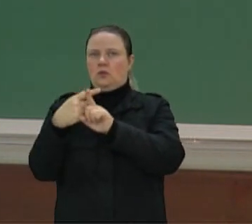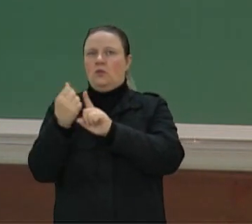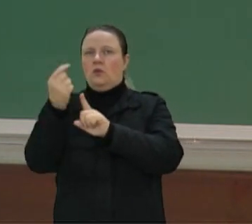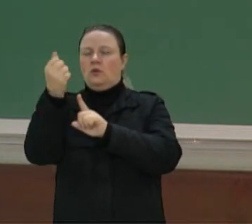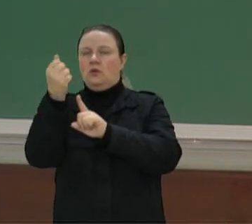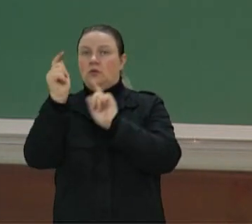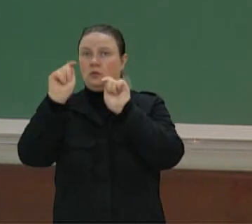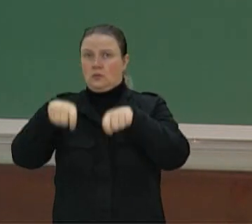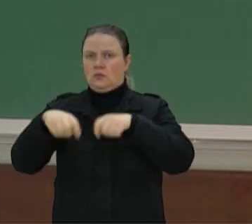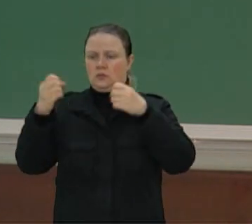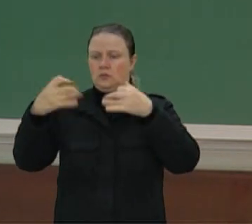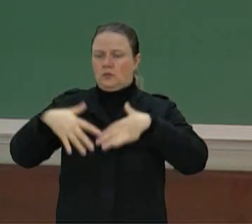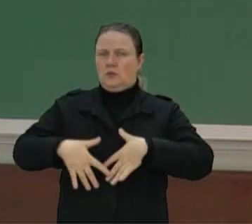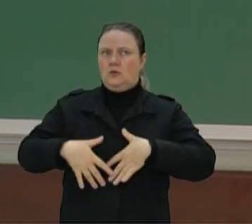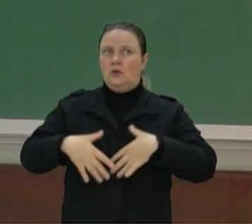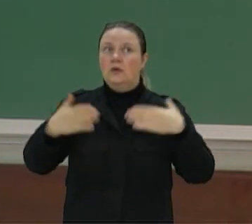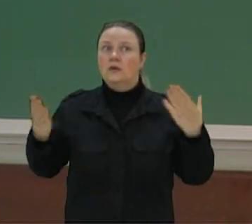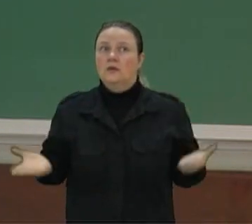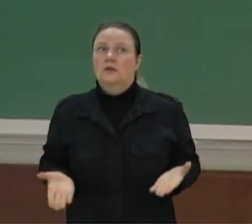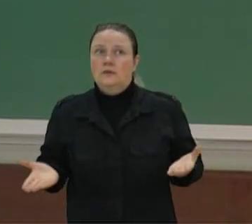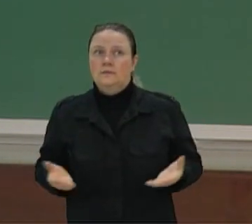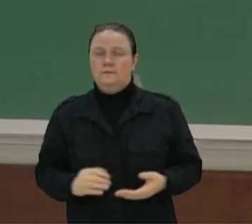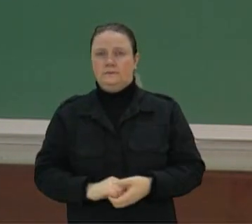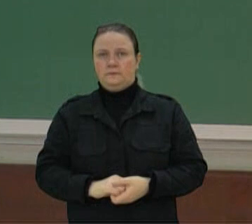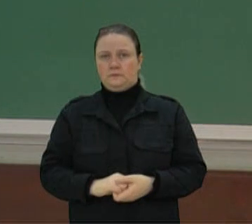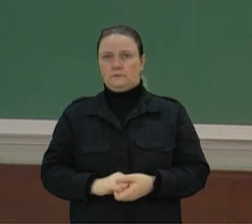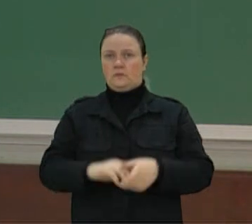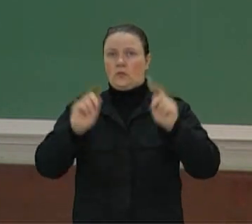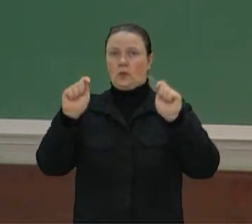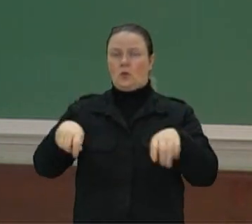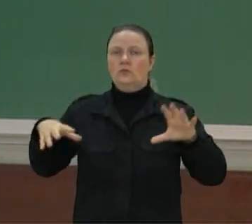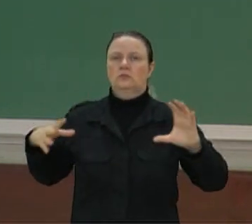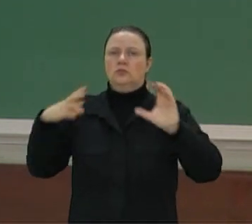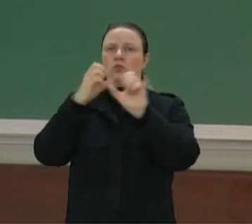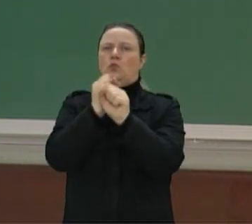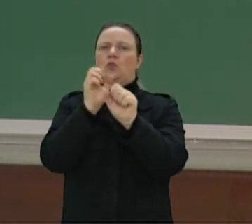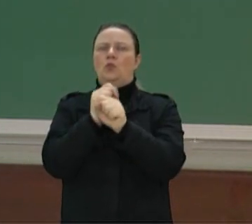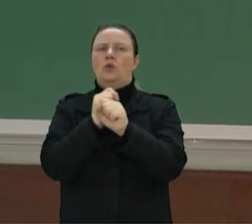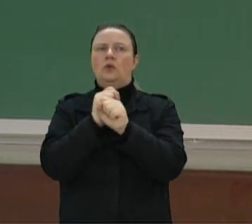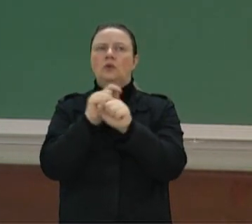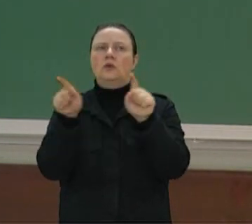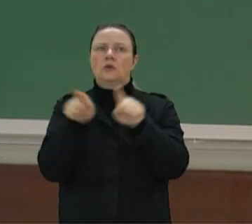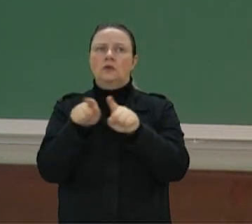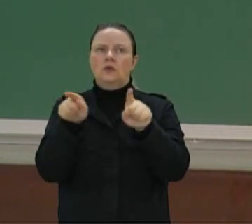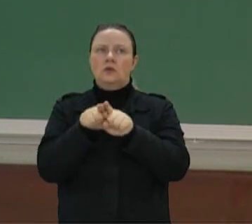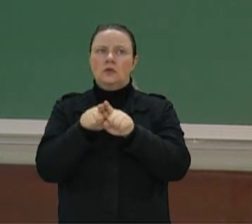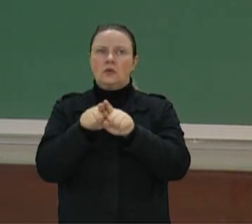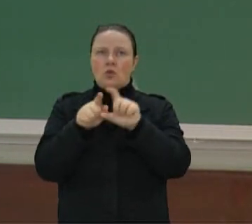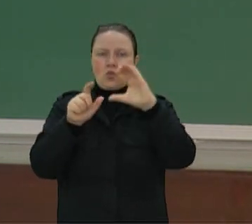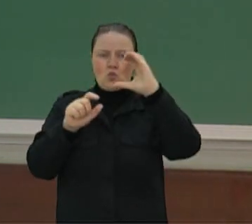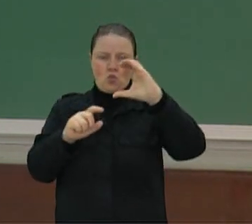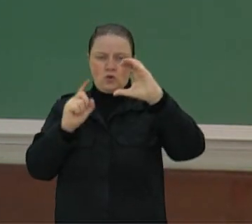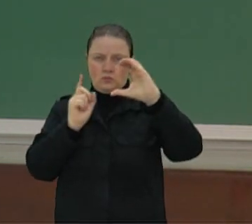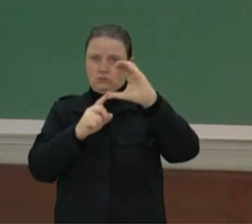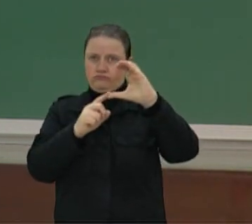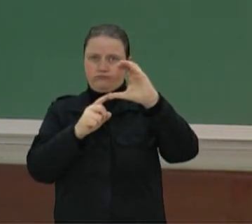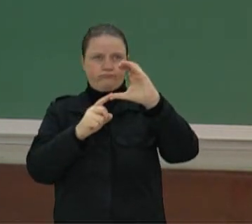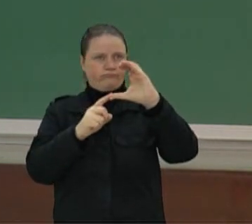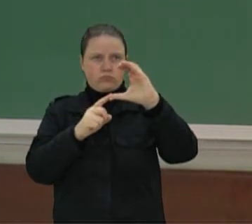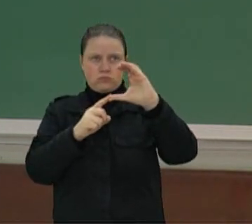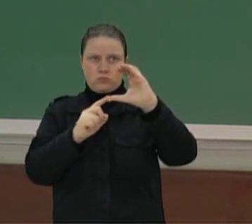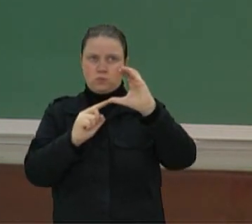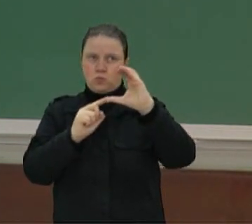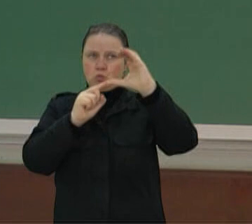pode dizer que eu posso somar isso aí e colocar o C em evidência, tá